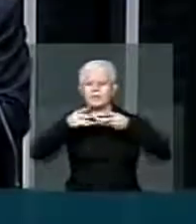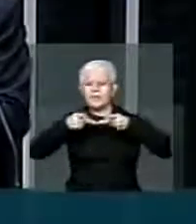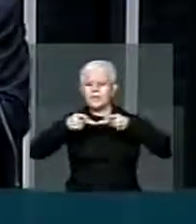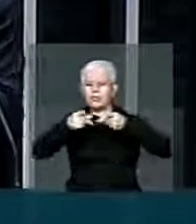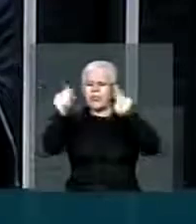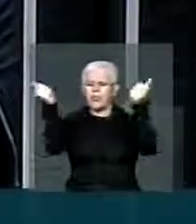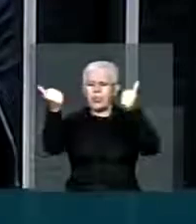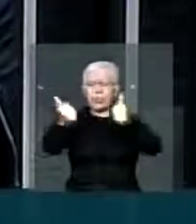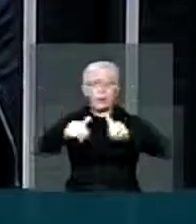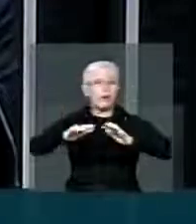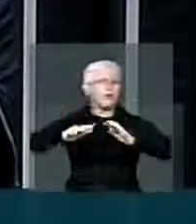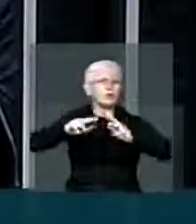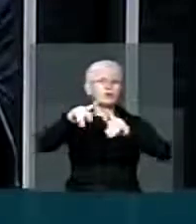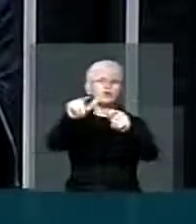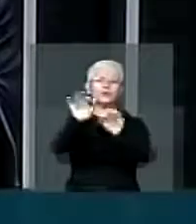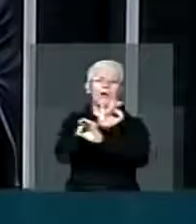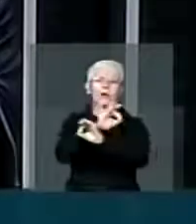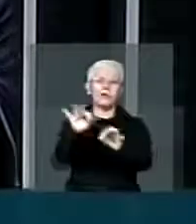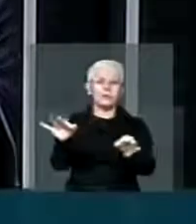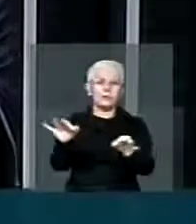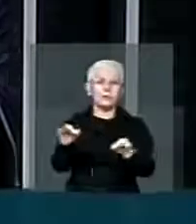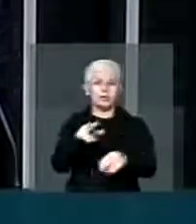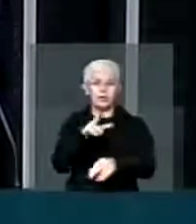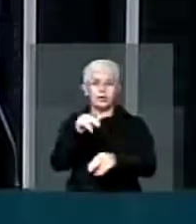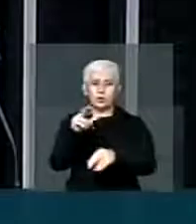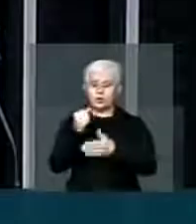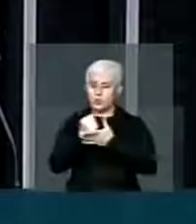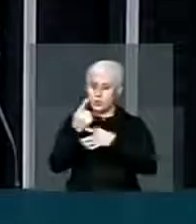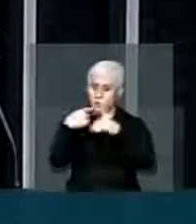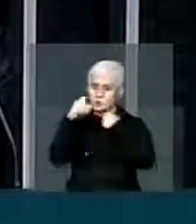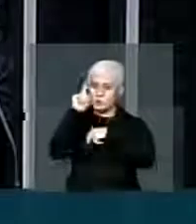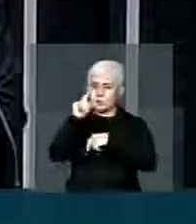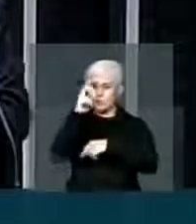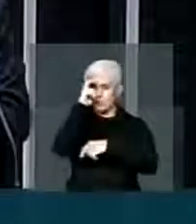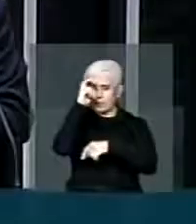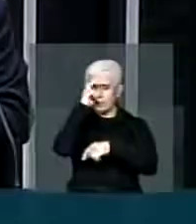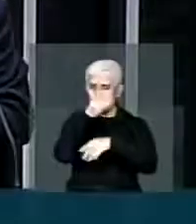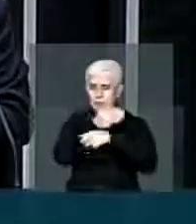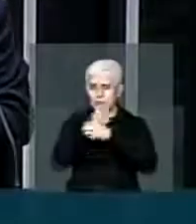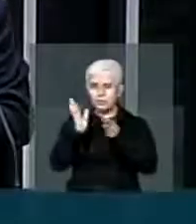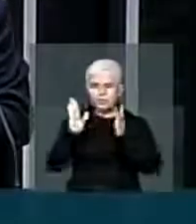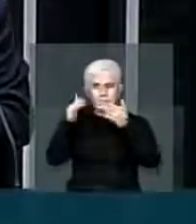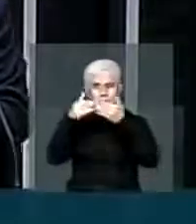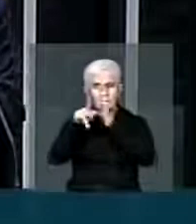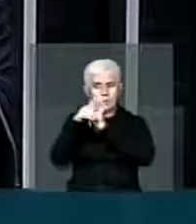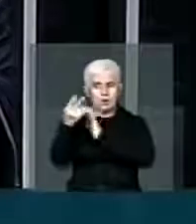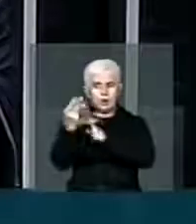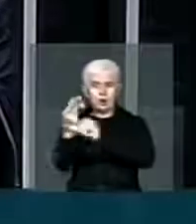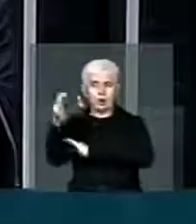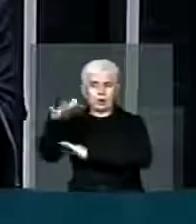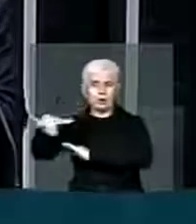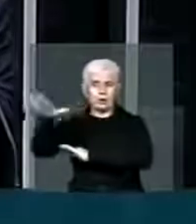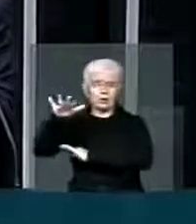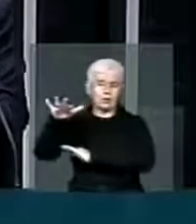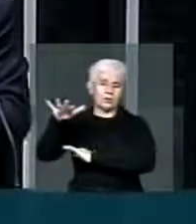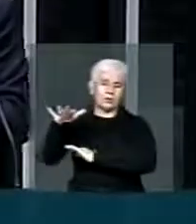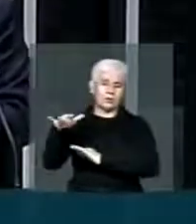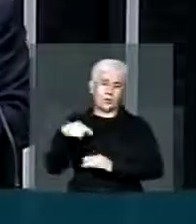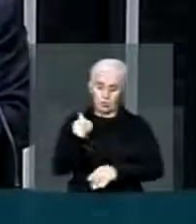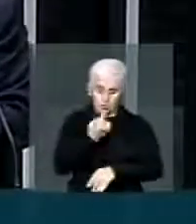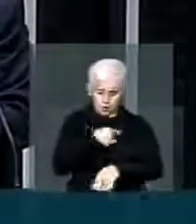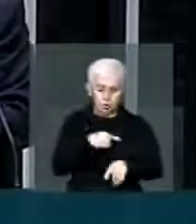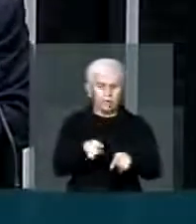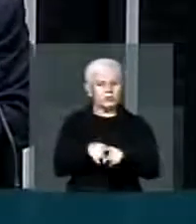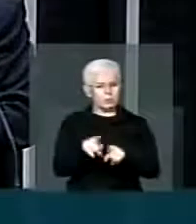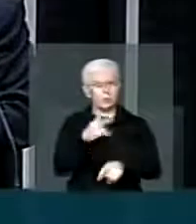tragédias, infelizmente, nunca desenvolvemos uma cultura nesta direção. Mesmo nós, pais,